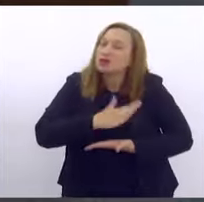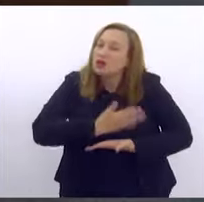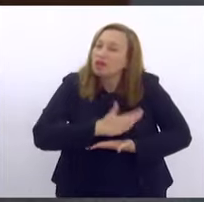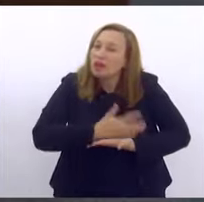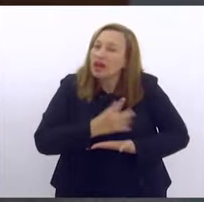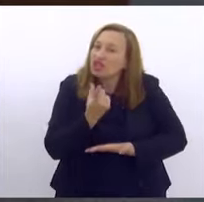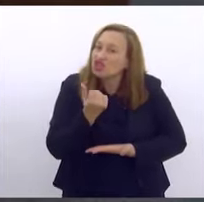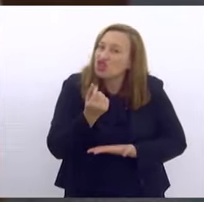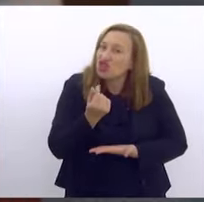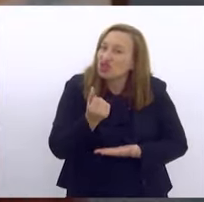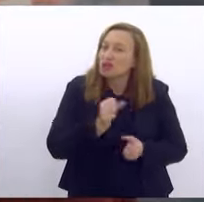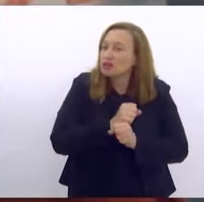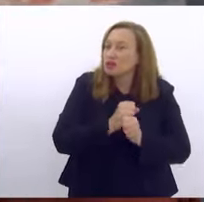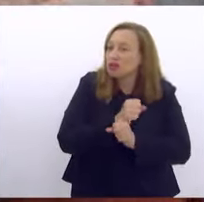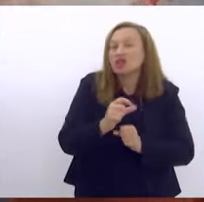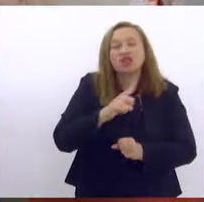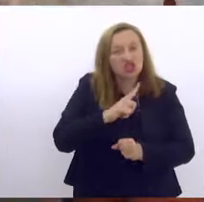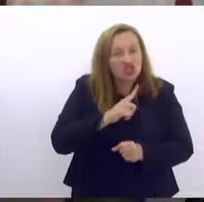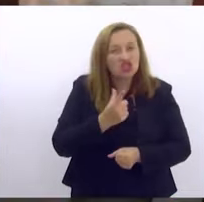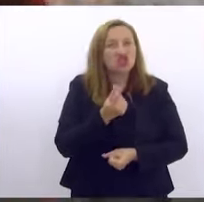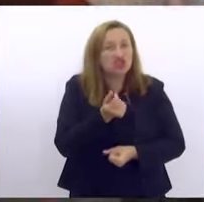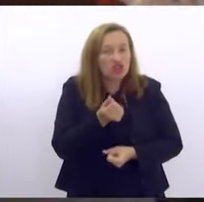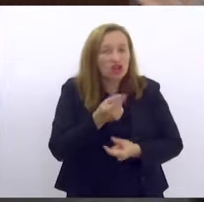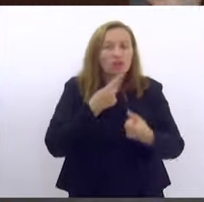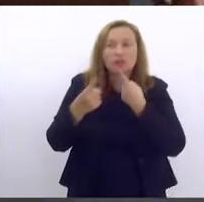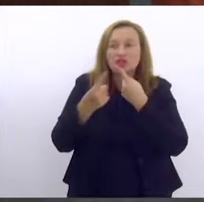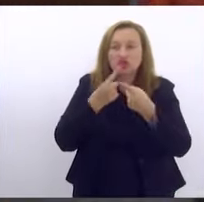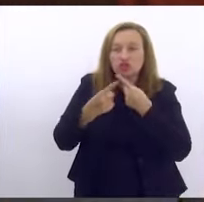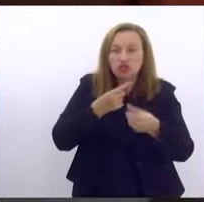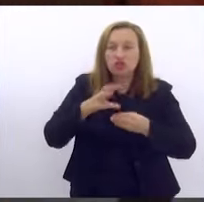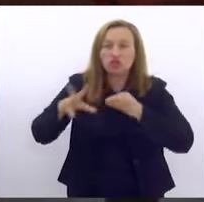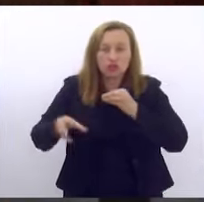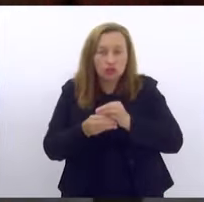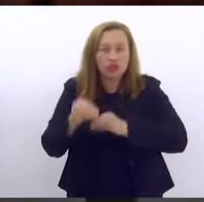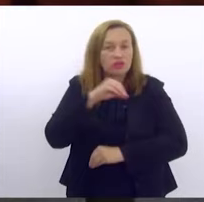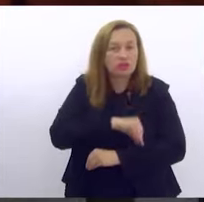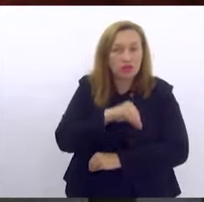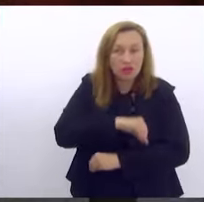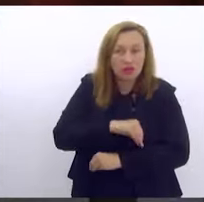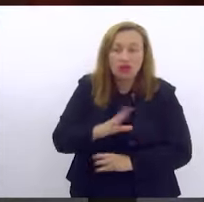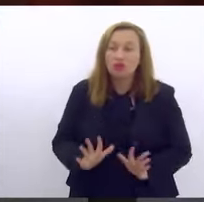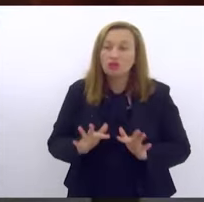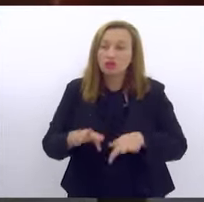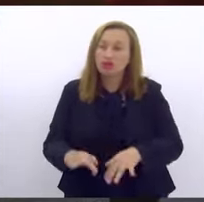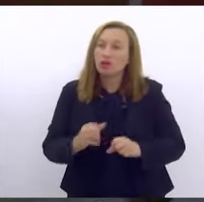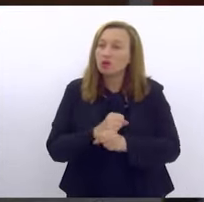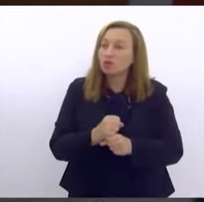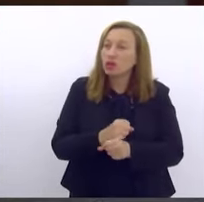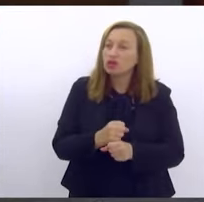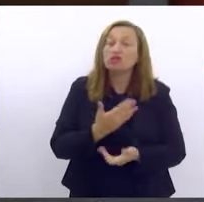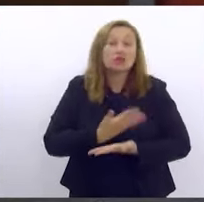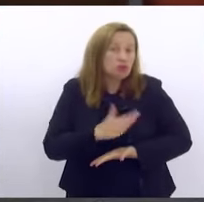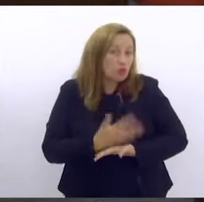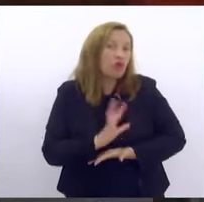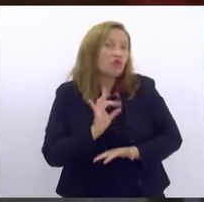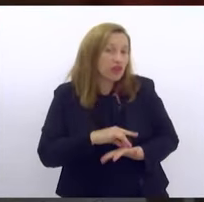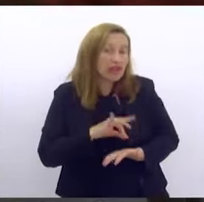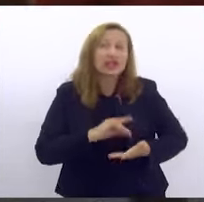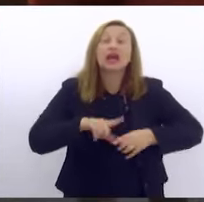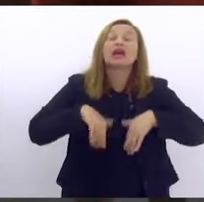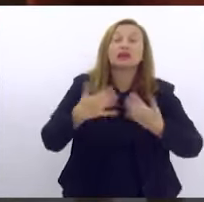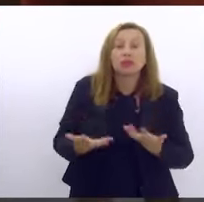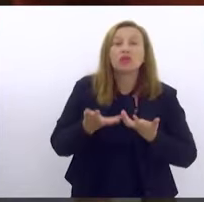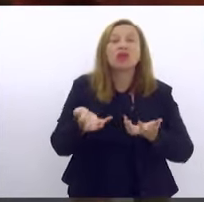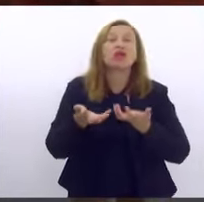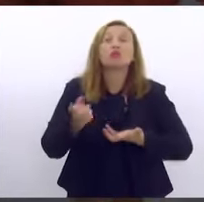que tinha caixa para discutir um calendário de integralização do piso, chegou no final do ano e sobrou. Então, o que a gente